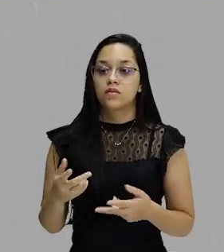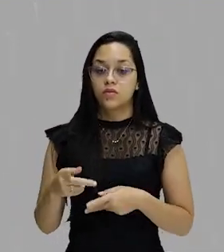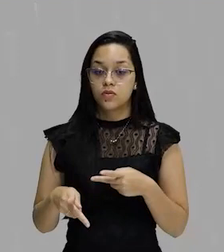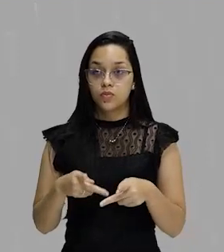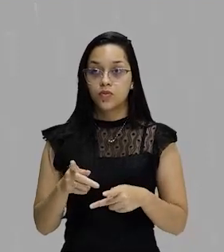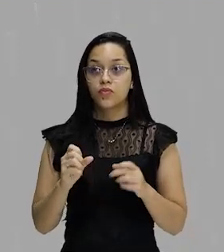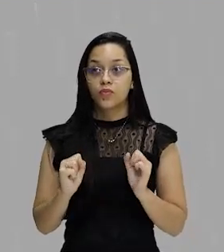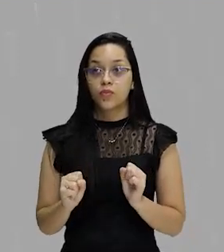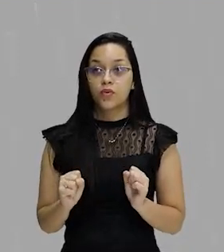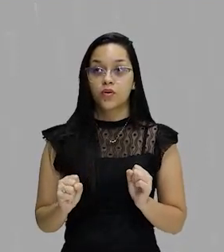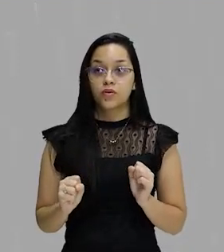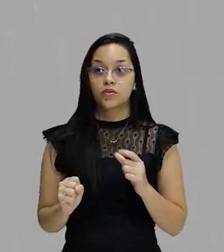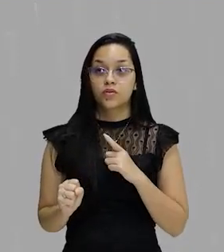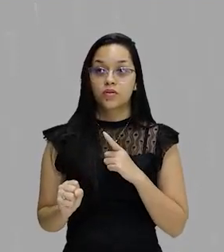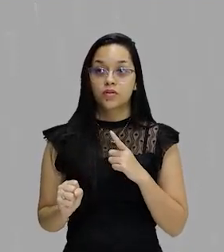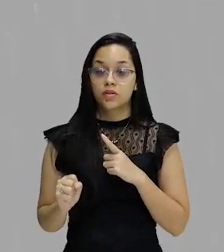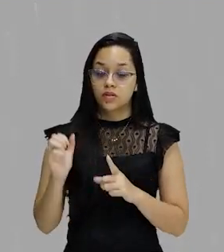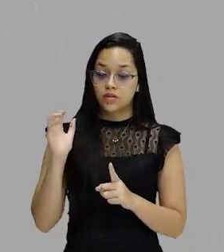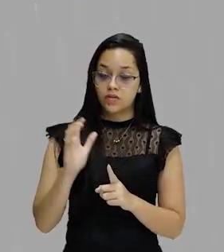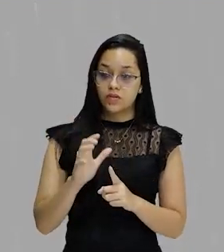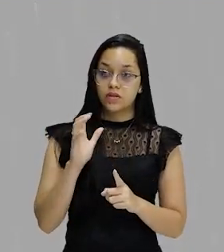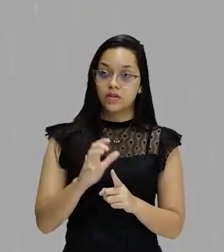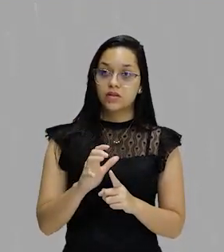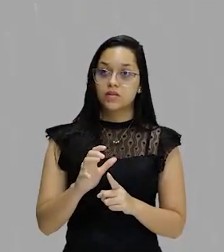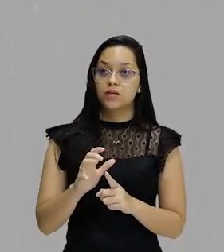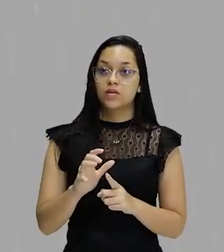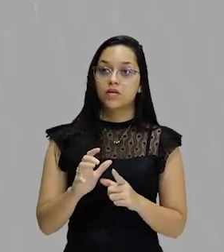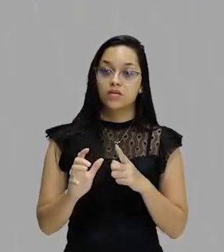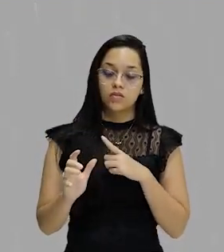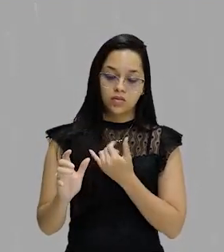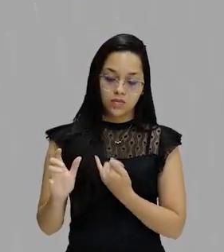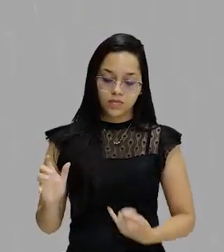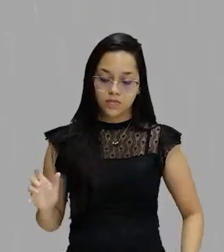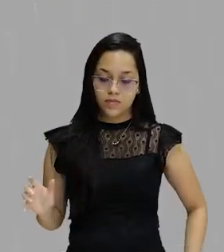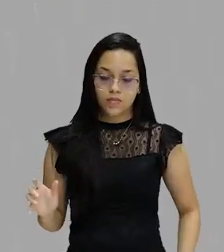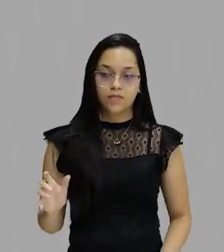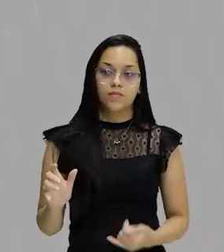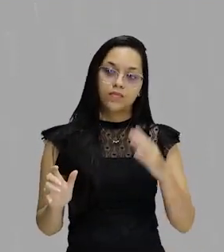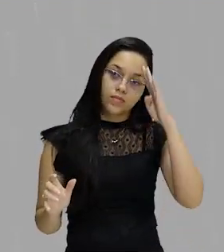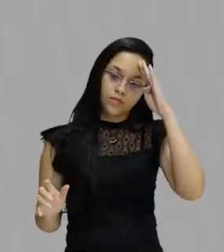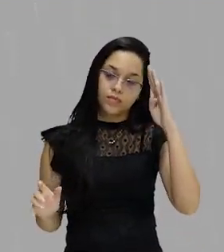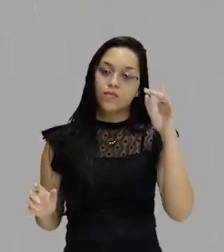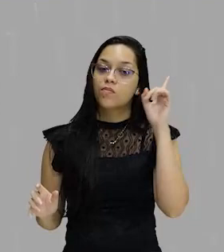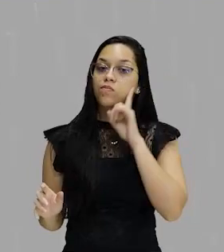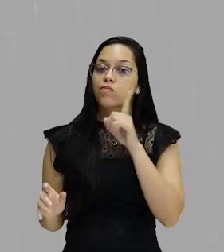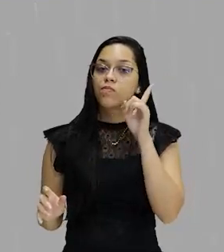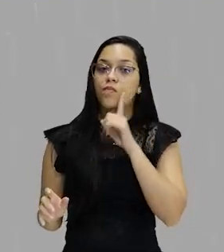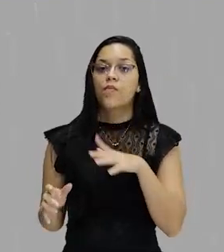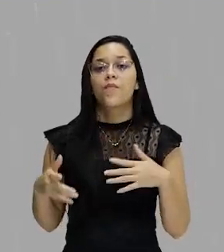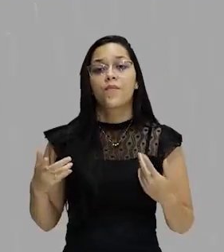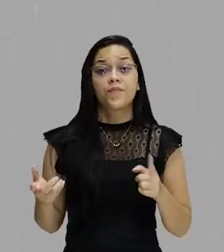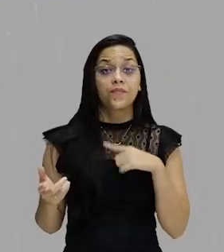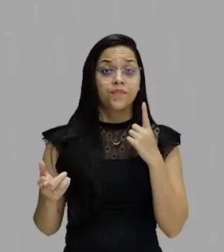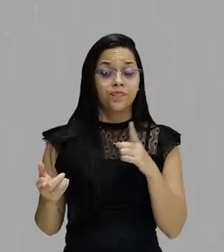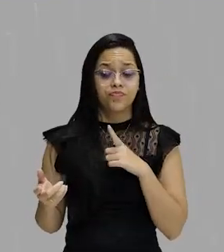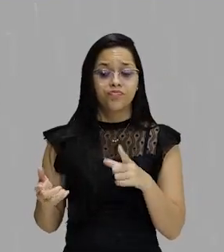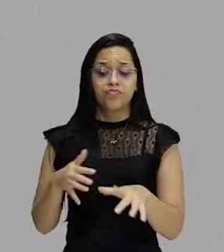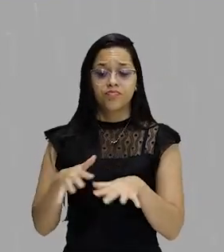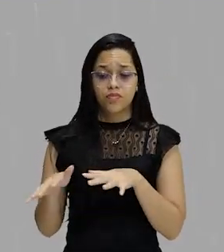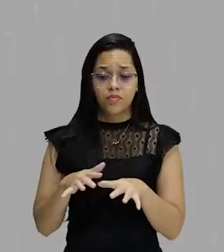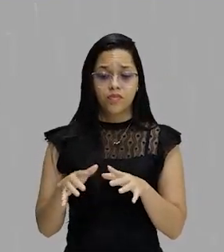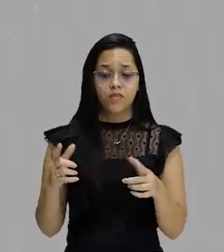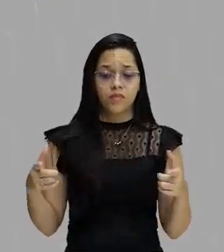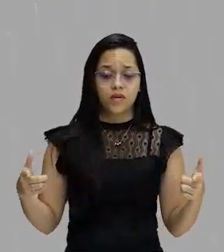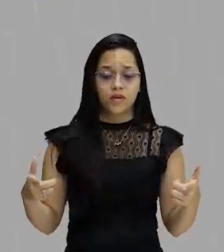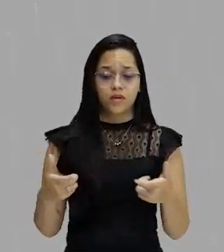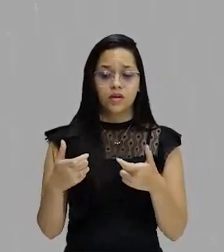povo saísse dessa influência, evidentemente, do imperialismo, principalmente norte-americano. Nós estamos numa época de Guerra Fria.